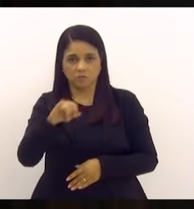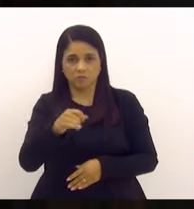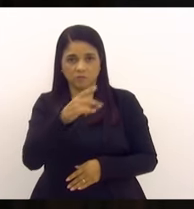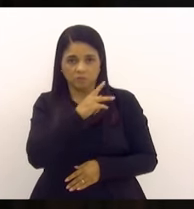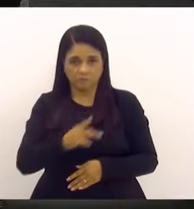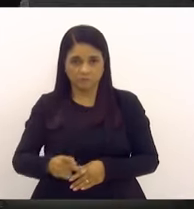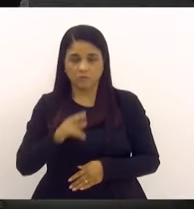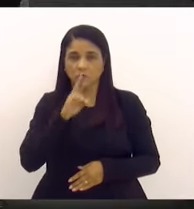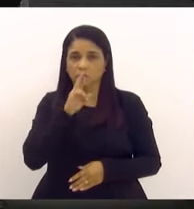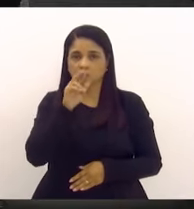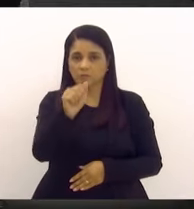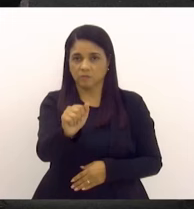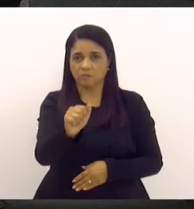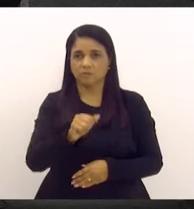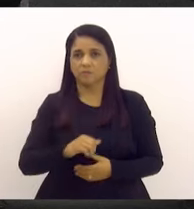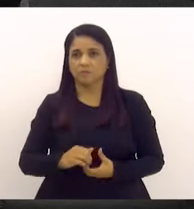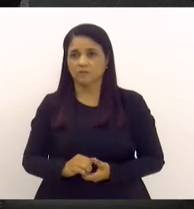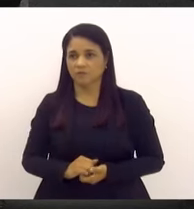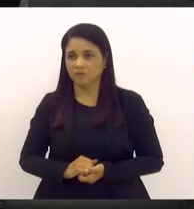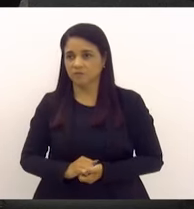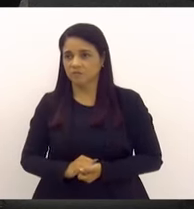Amorim.